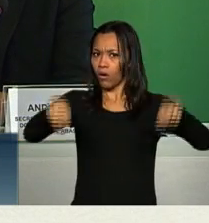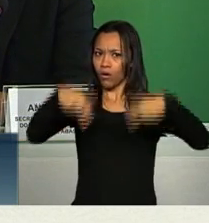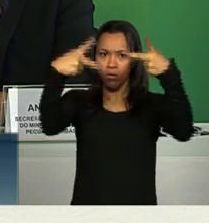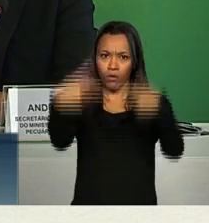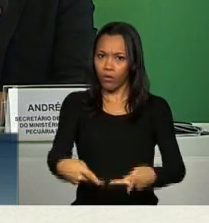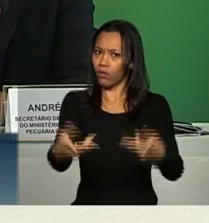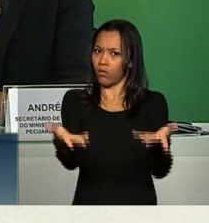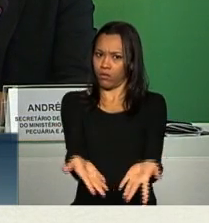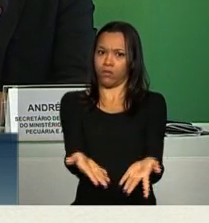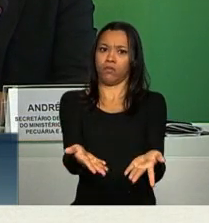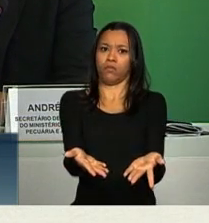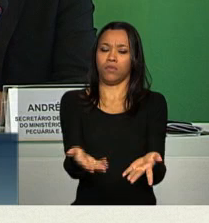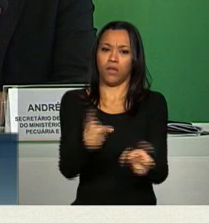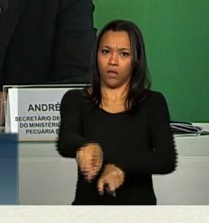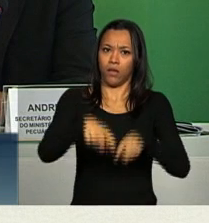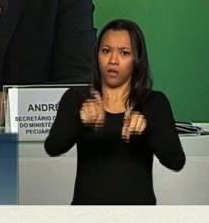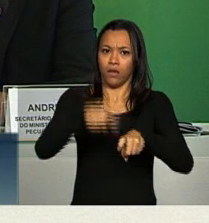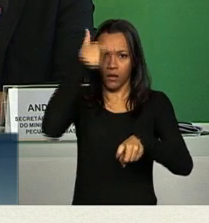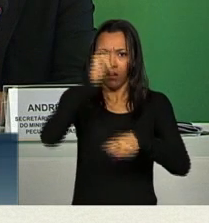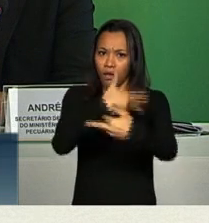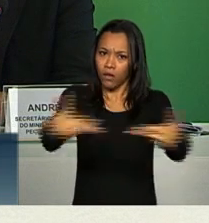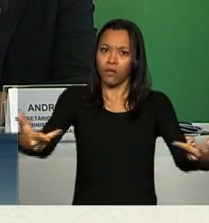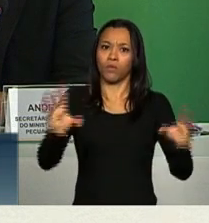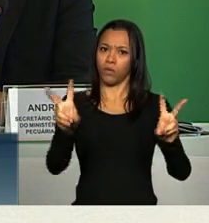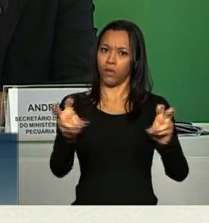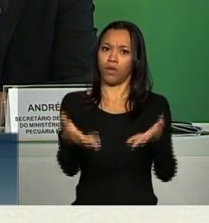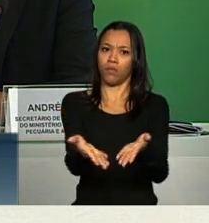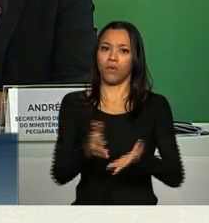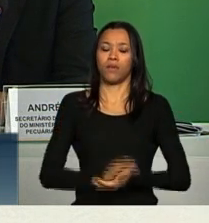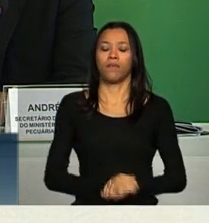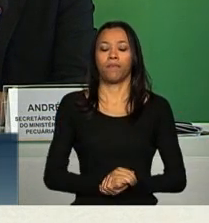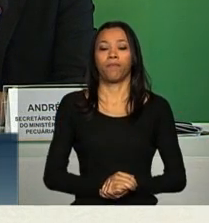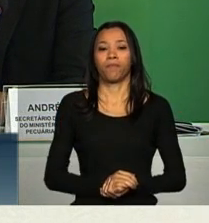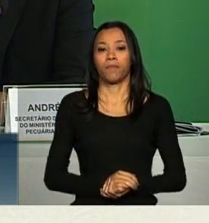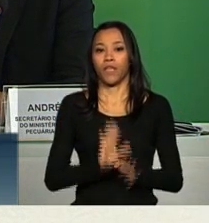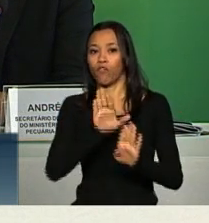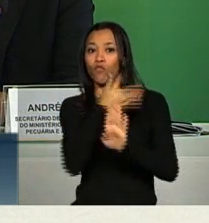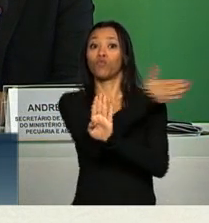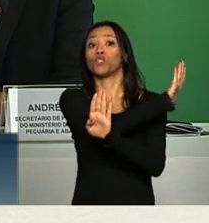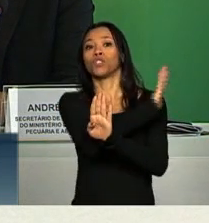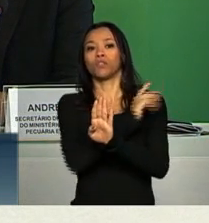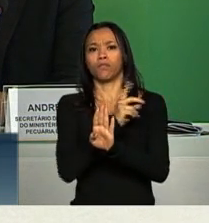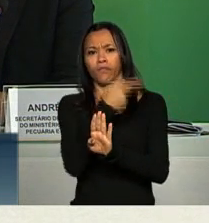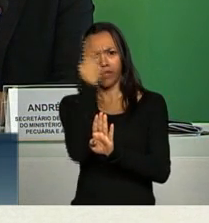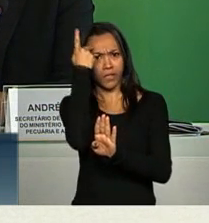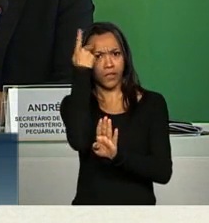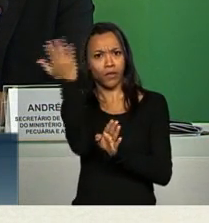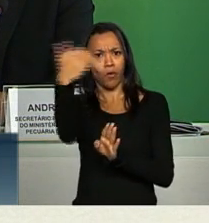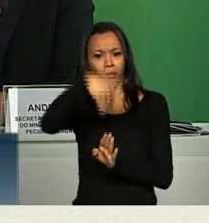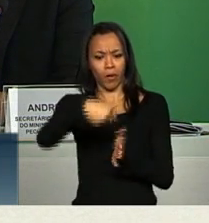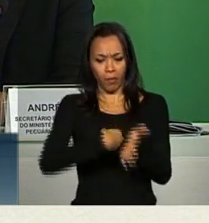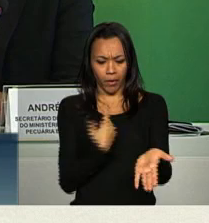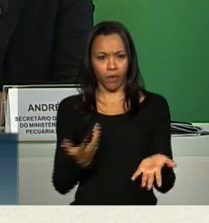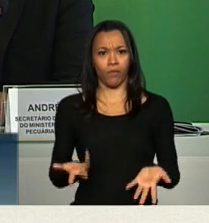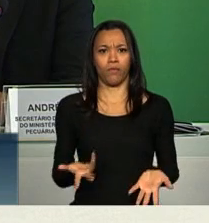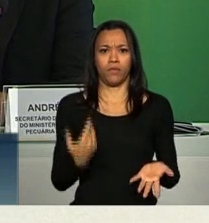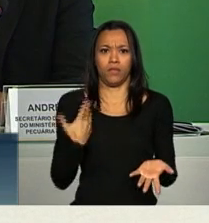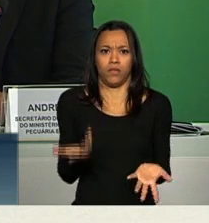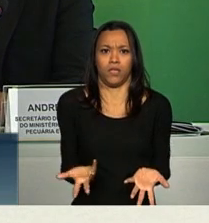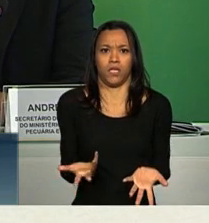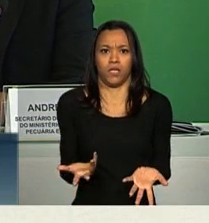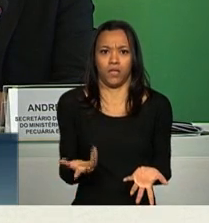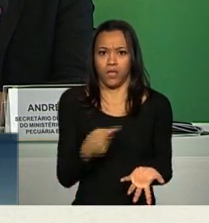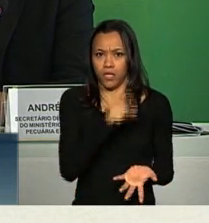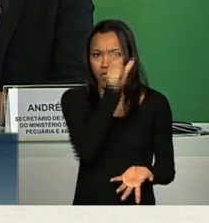informações? Próxima pergunta, por favor. Yane Novaes, do programa Globo Rural. Veio de São Paulo para fazer a pergunta. Não tinha ninguém aqui para fazer?